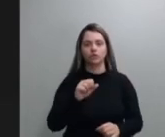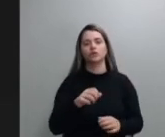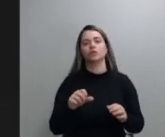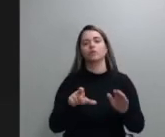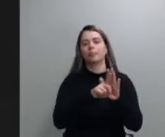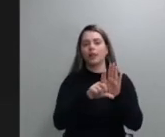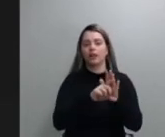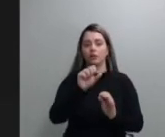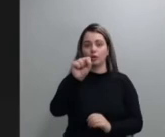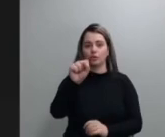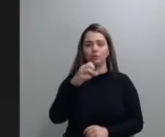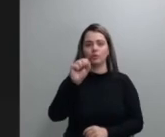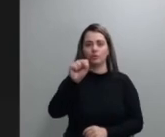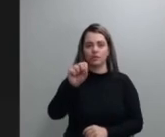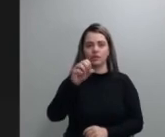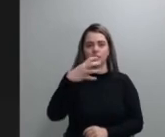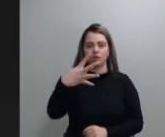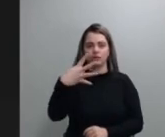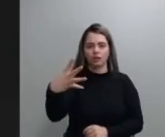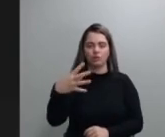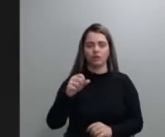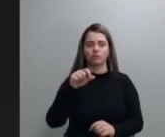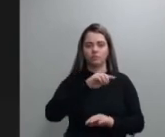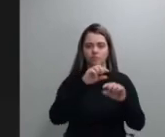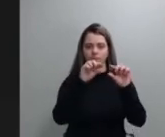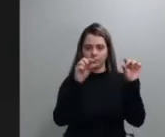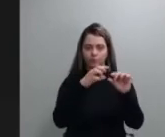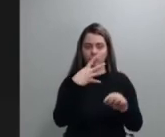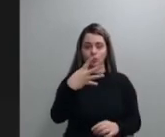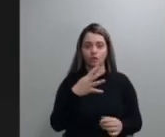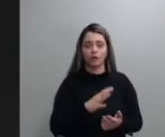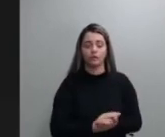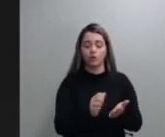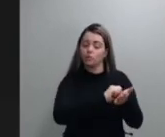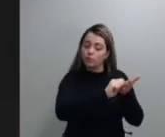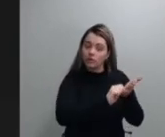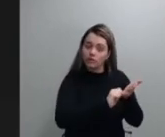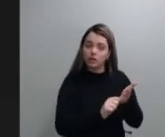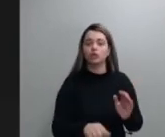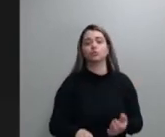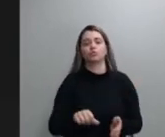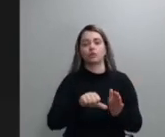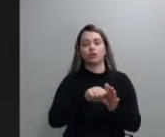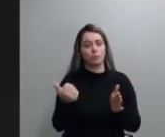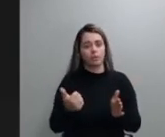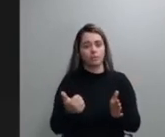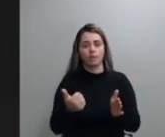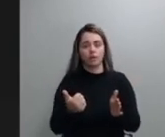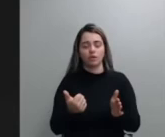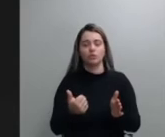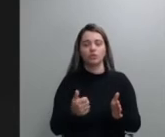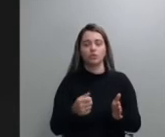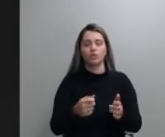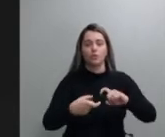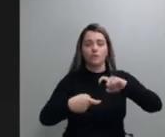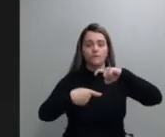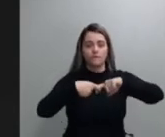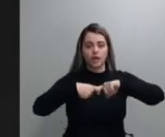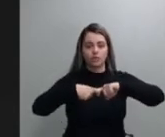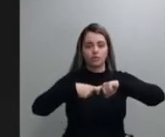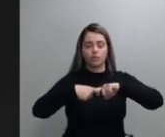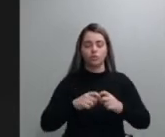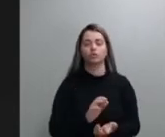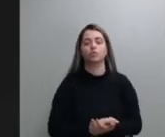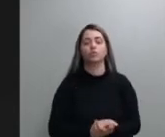é de 15 dias contados da assinatura da data da assinatura do primeiro instrumento ou documento vinculativo conforme precedentes